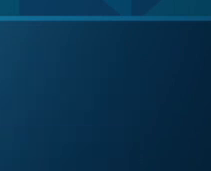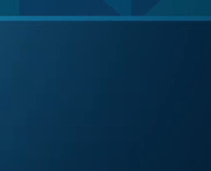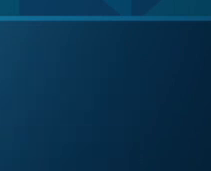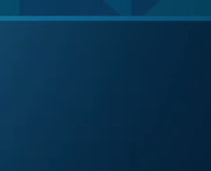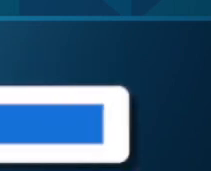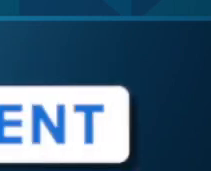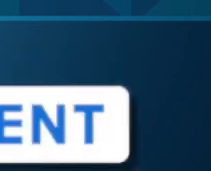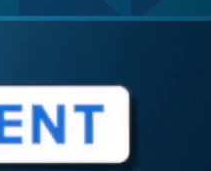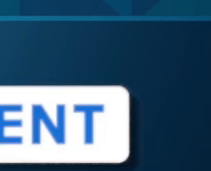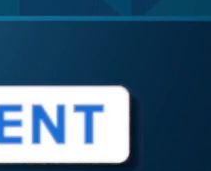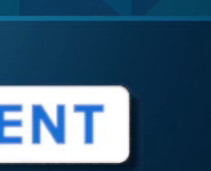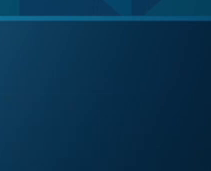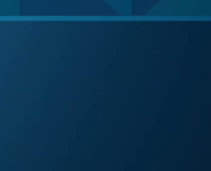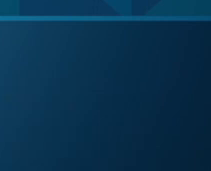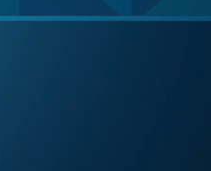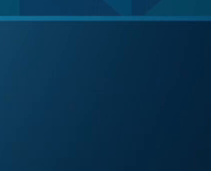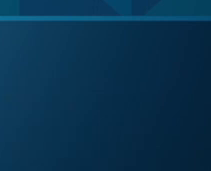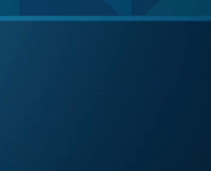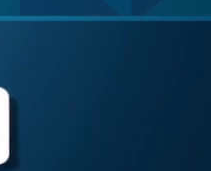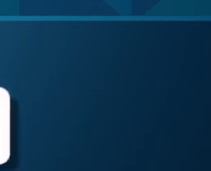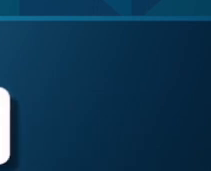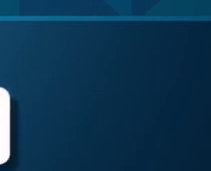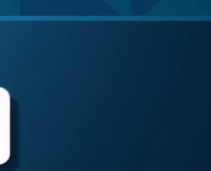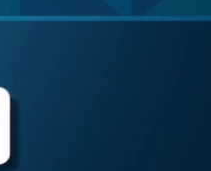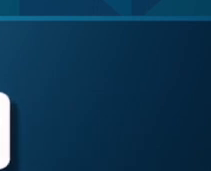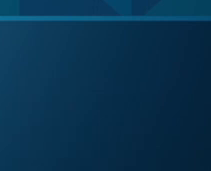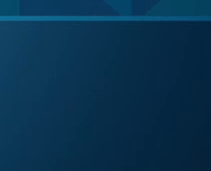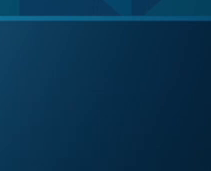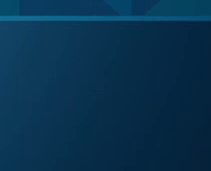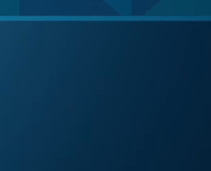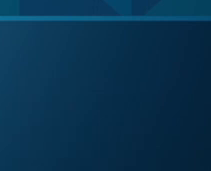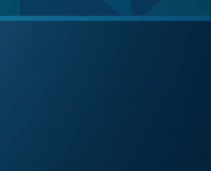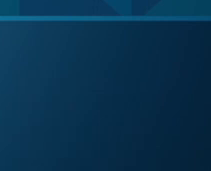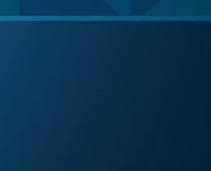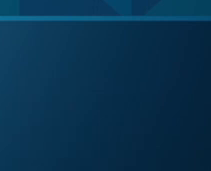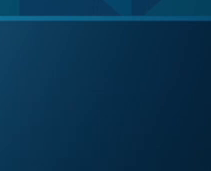notificação. Fo comentário, não faz tutan, va media social, siraseluk.